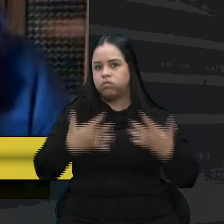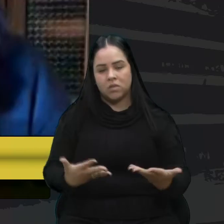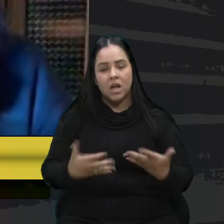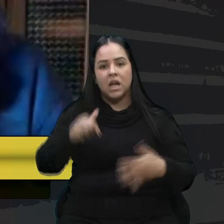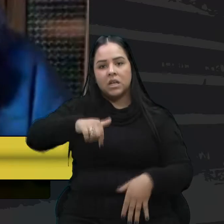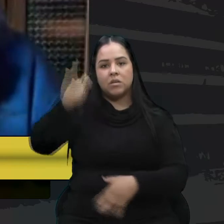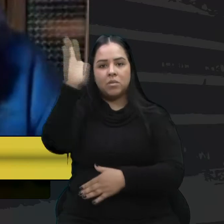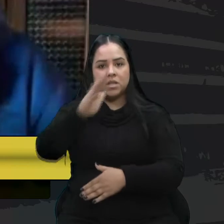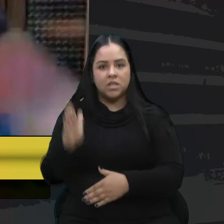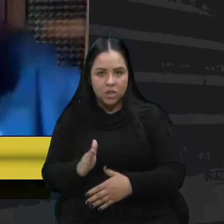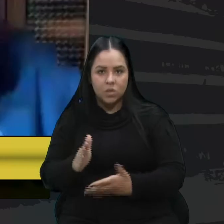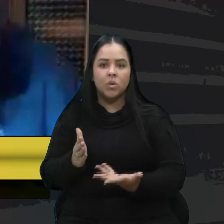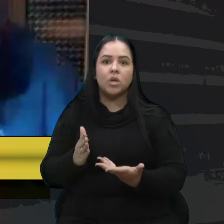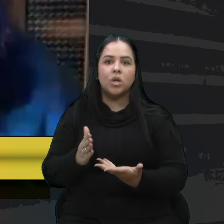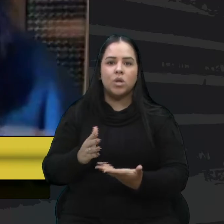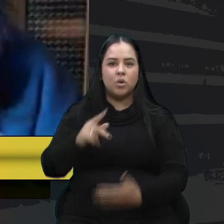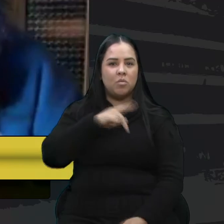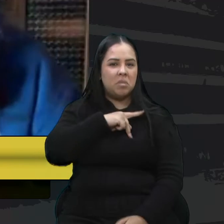República está